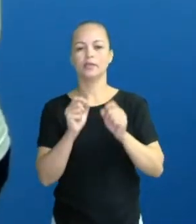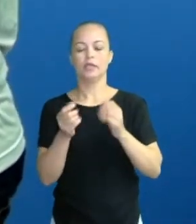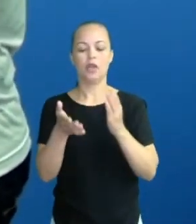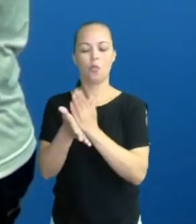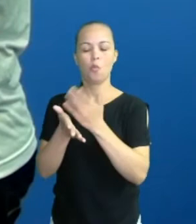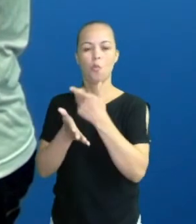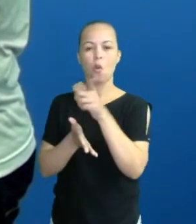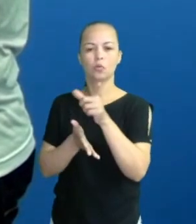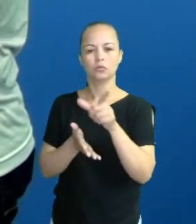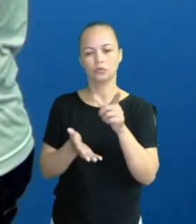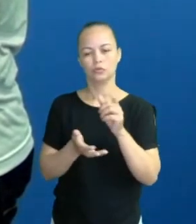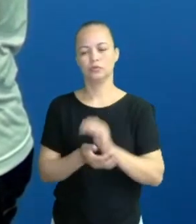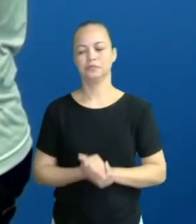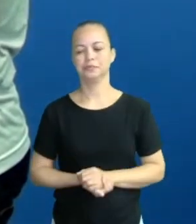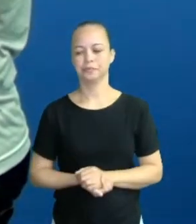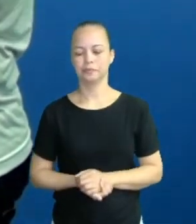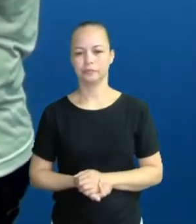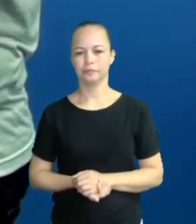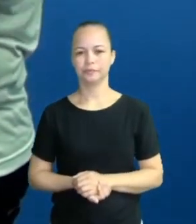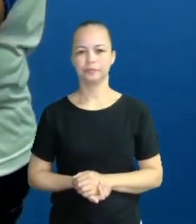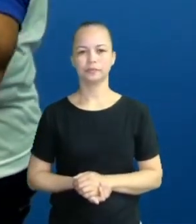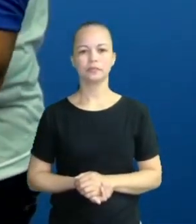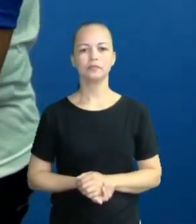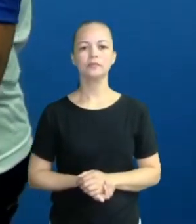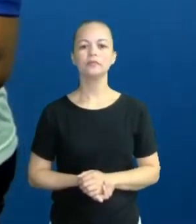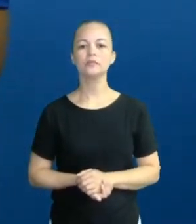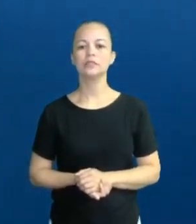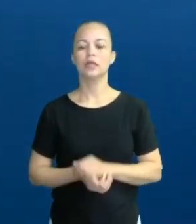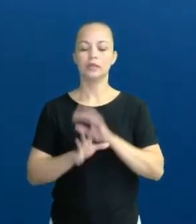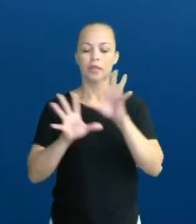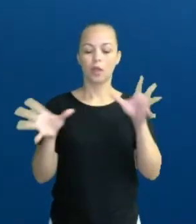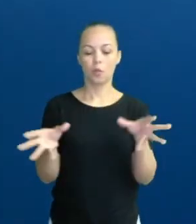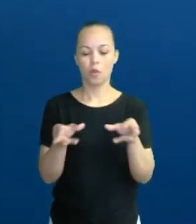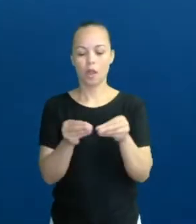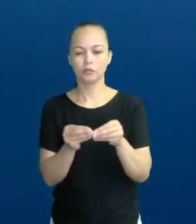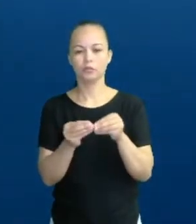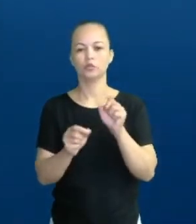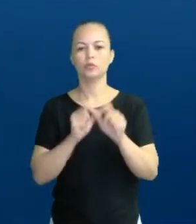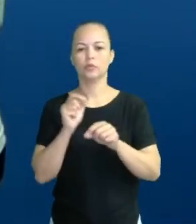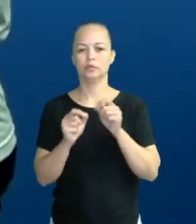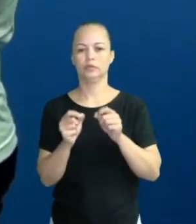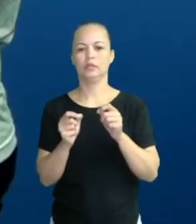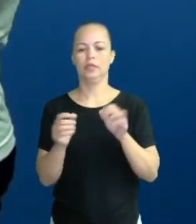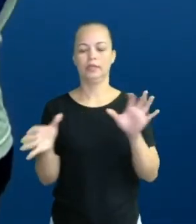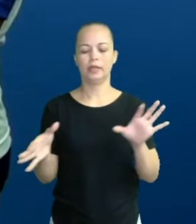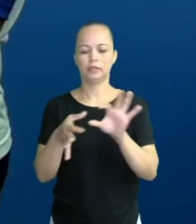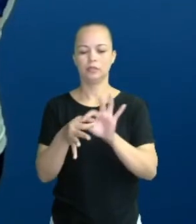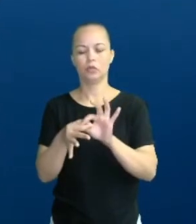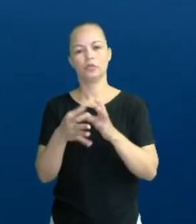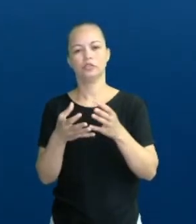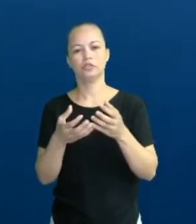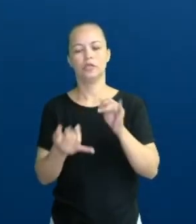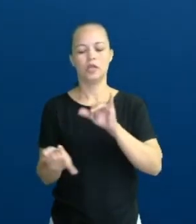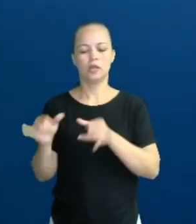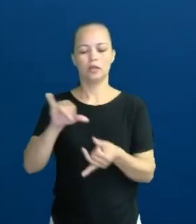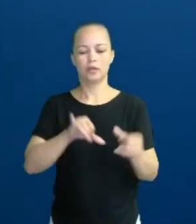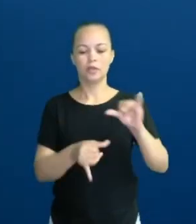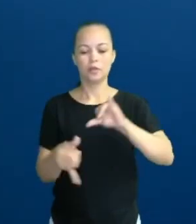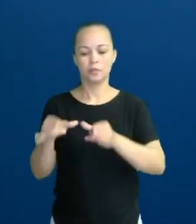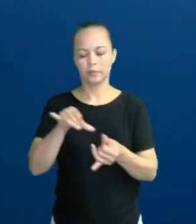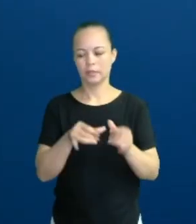próximo slide, que é justamente um pequeno resumo. Ligações químicas, né? Aí a gente vai ter as chamadas